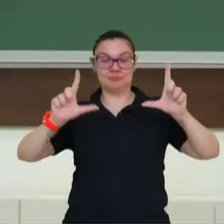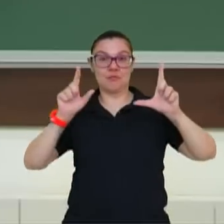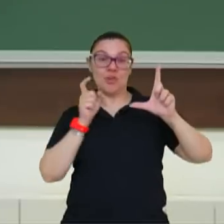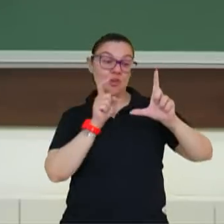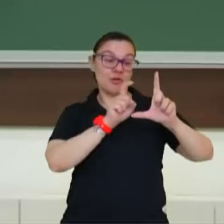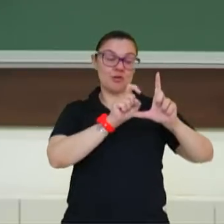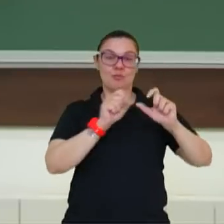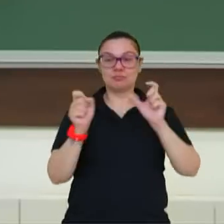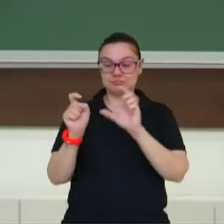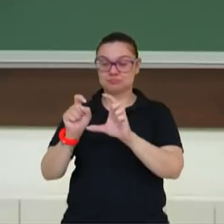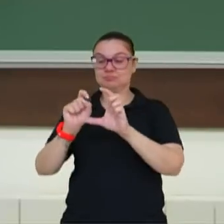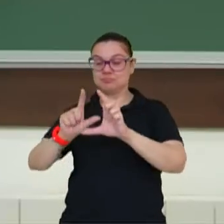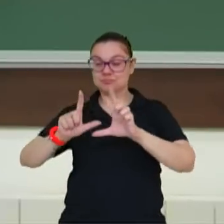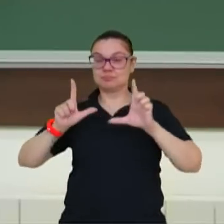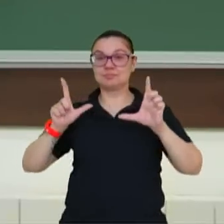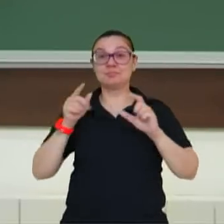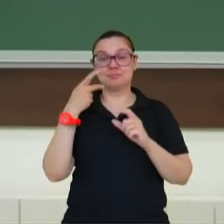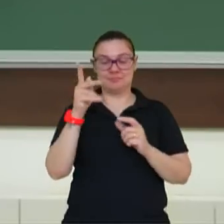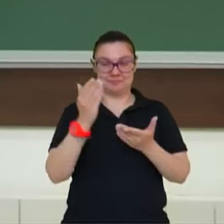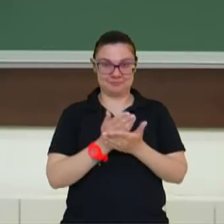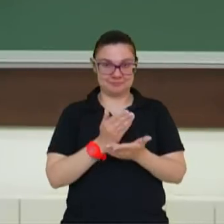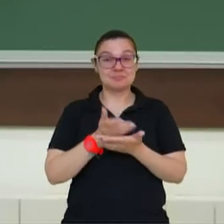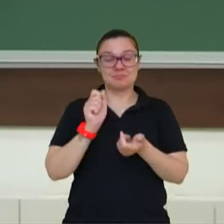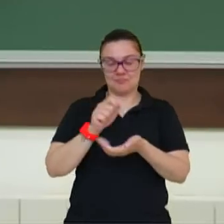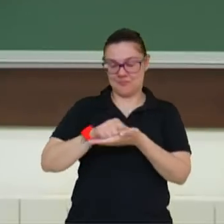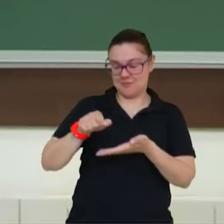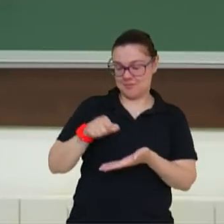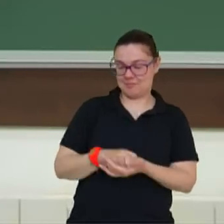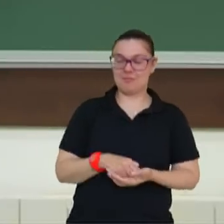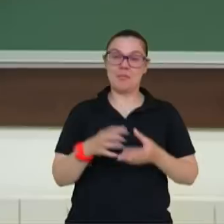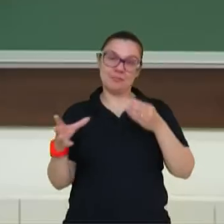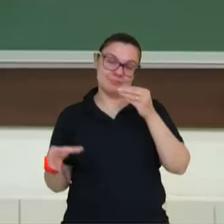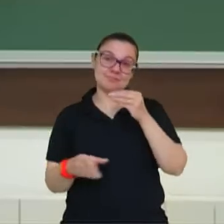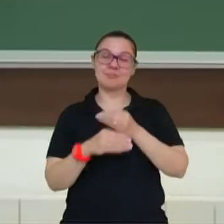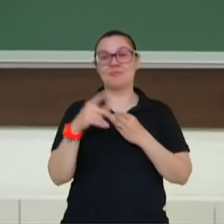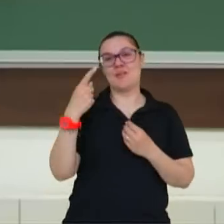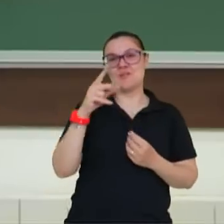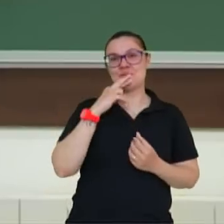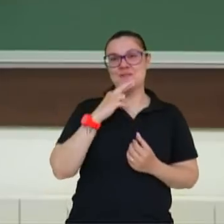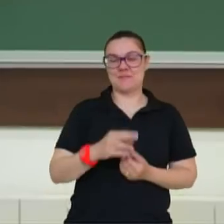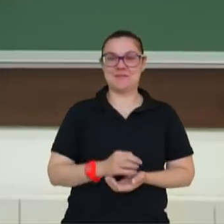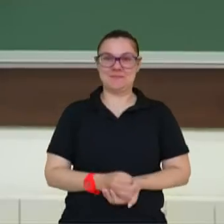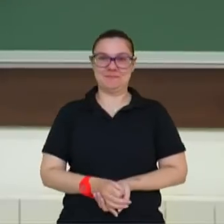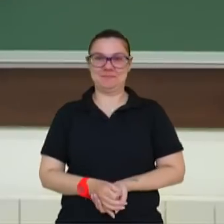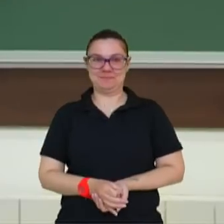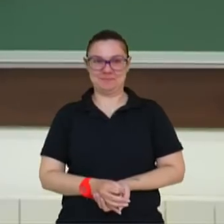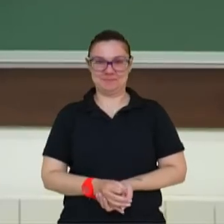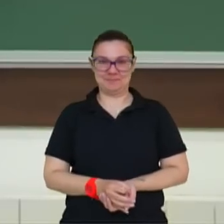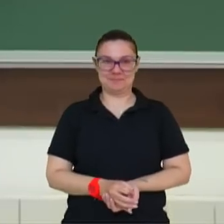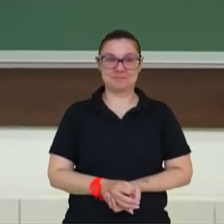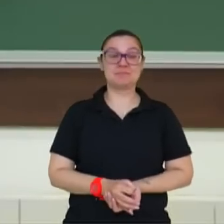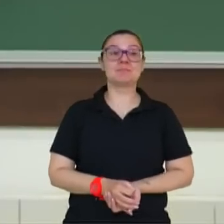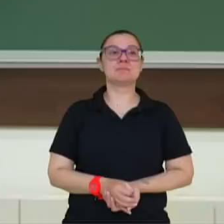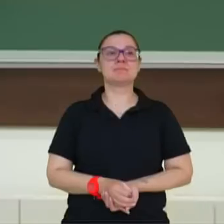pode escrever essa resposta no seu caderno para complementar a sua resposta.